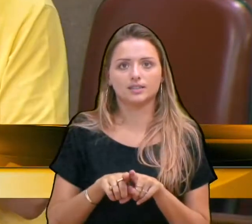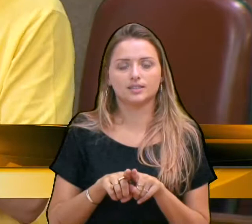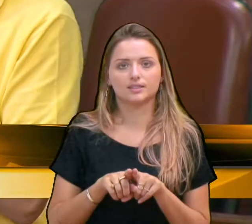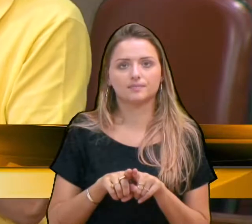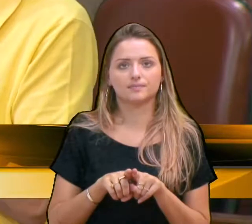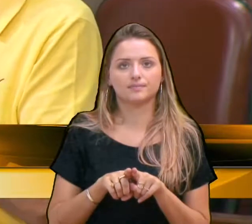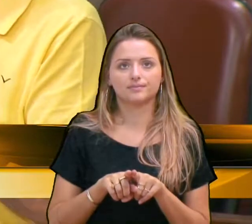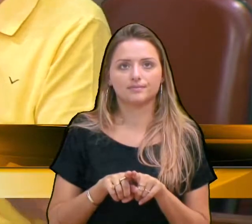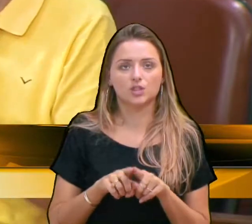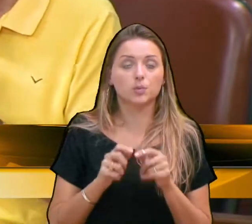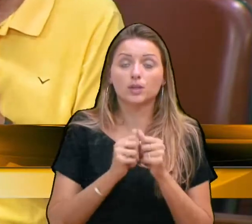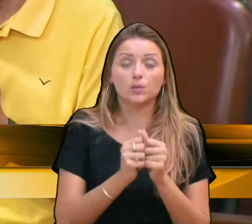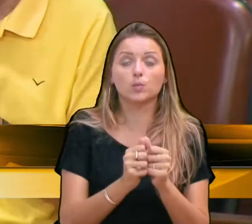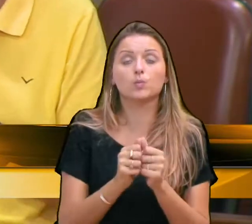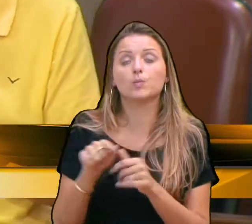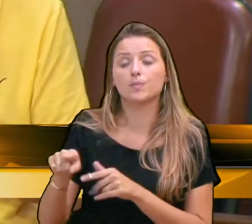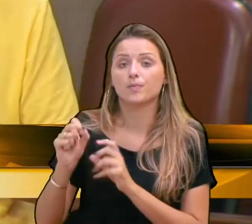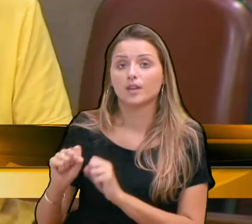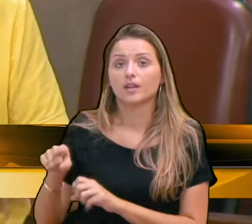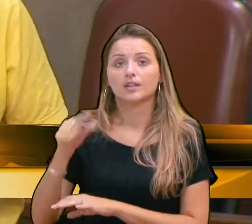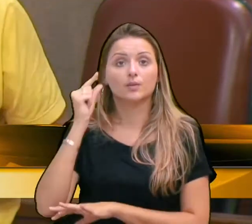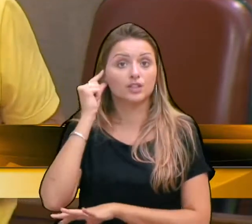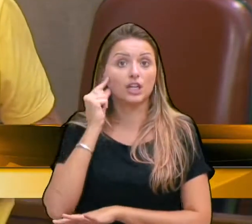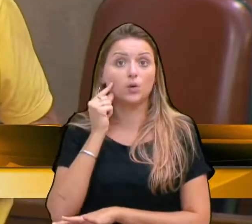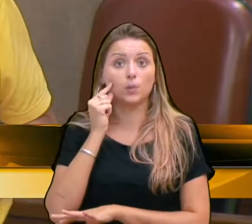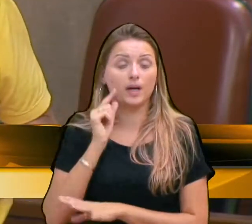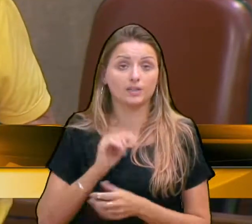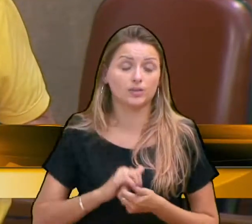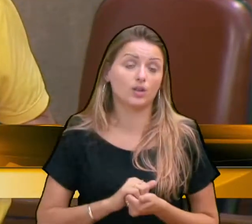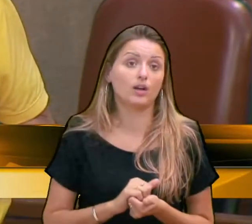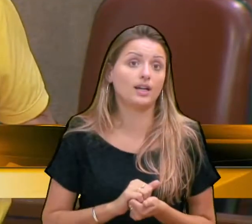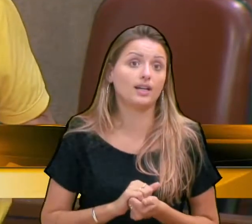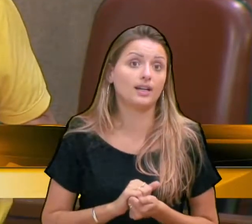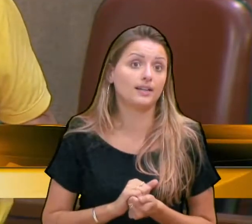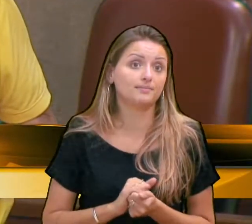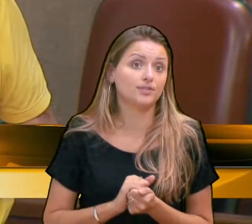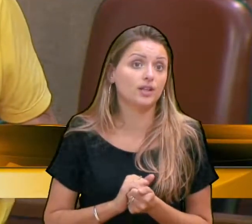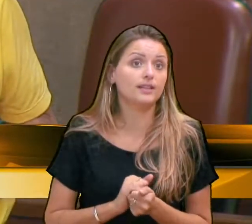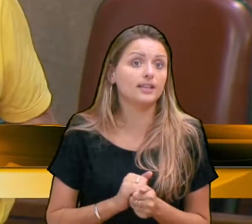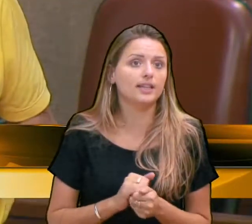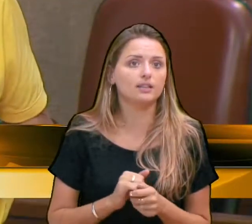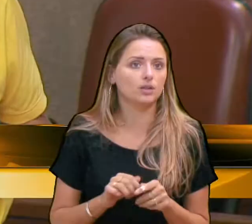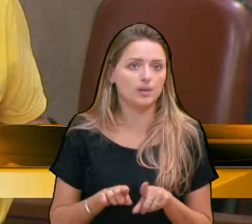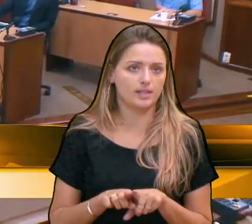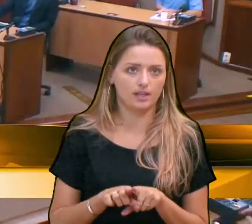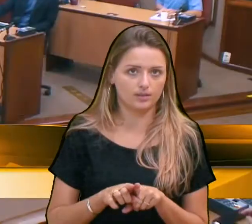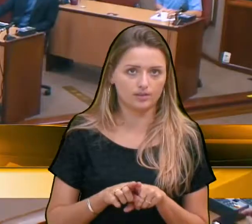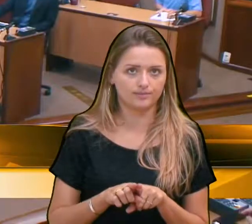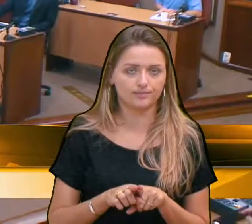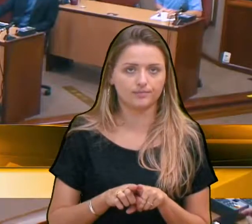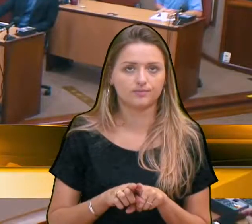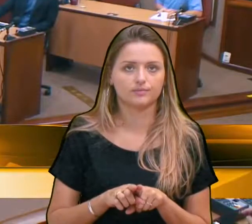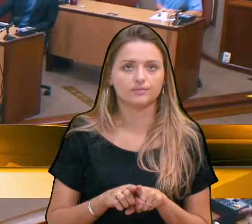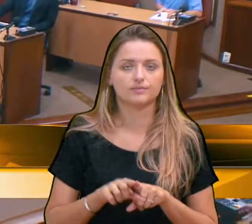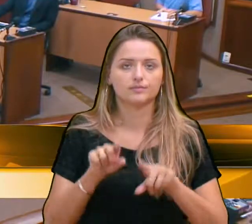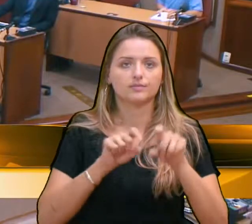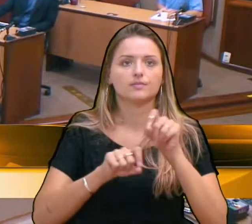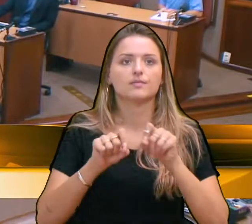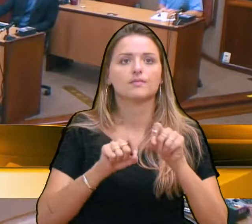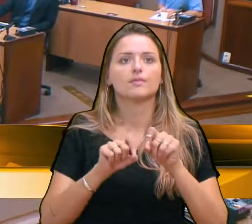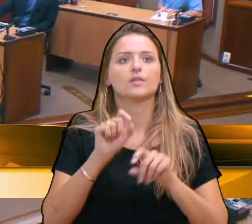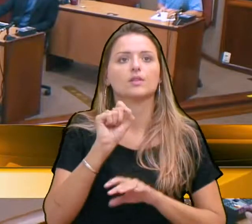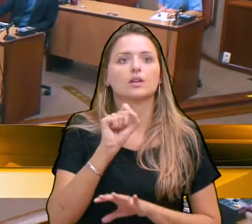curta. Seu a parte, vereador Bandeira. Vereador Adiló, a parte que você citou, os 1.500